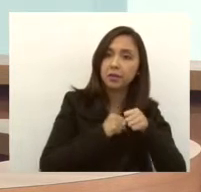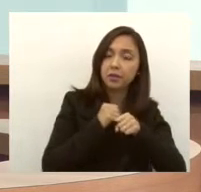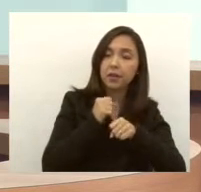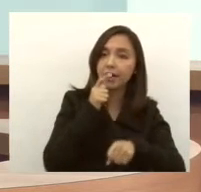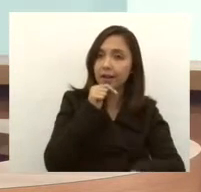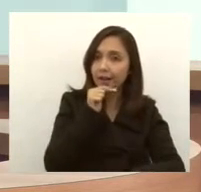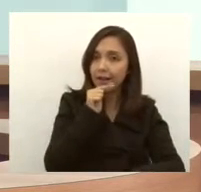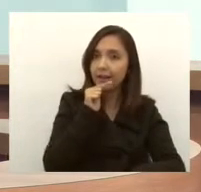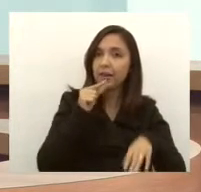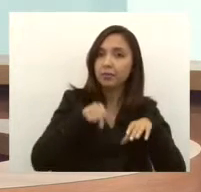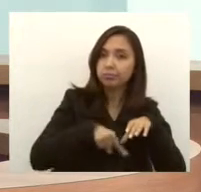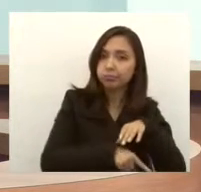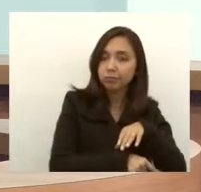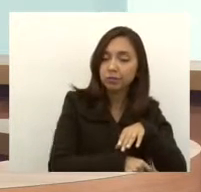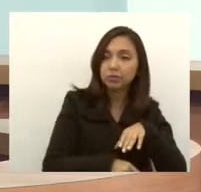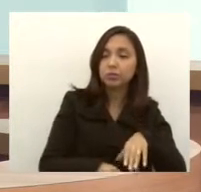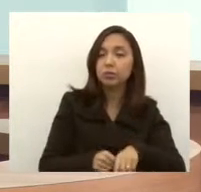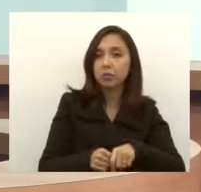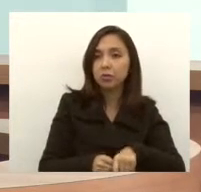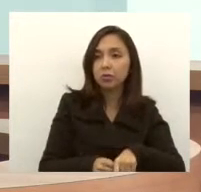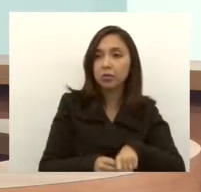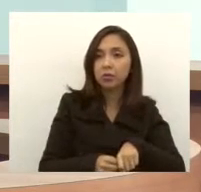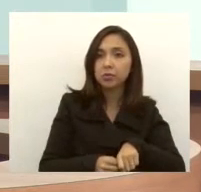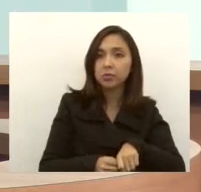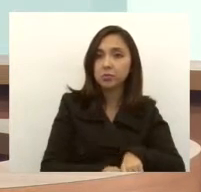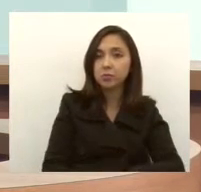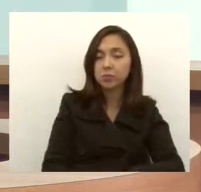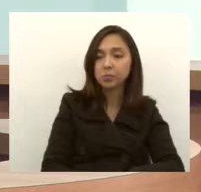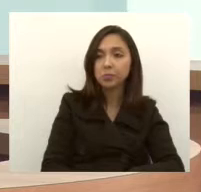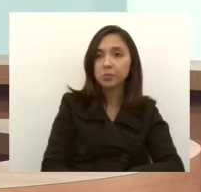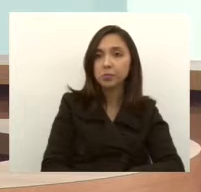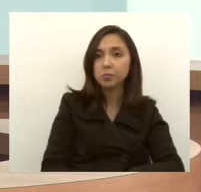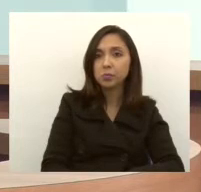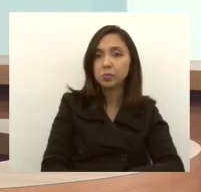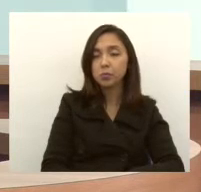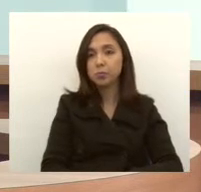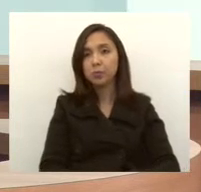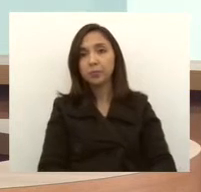Toninho Magalhães, autor desse requerimento,